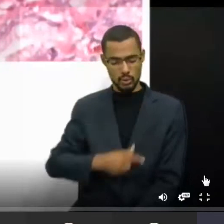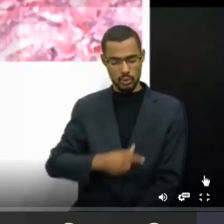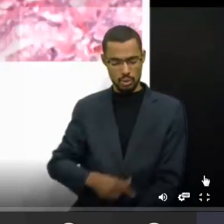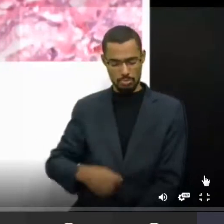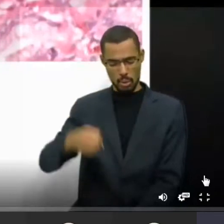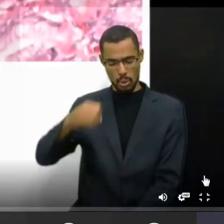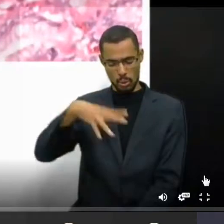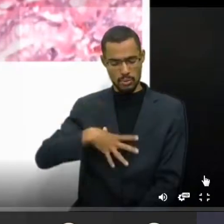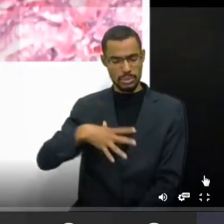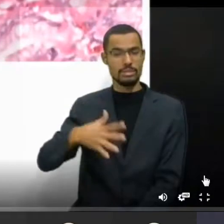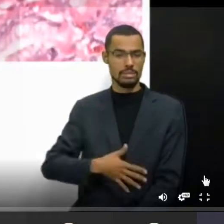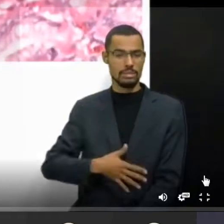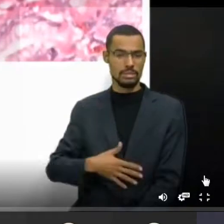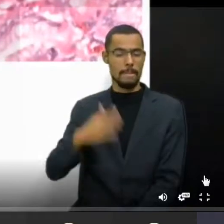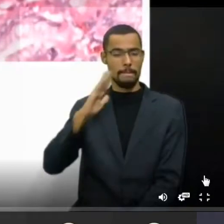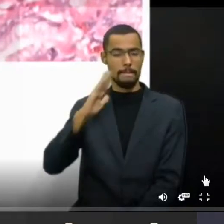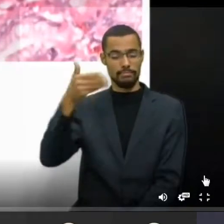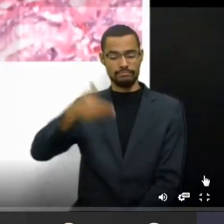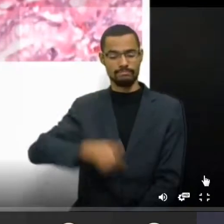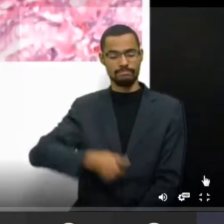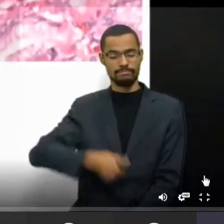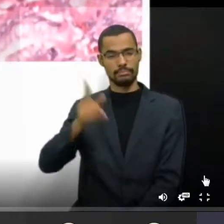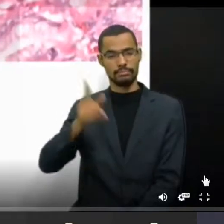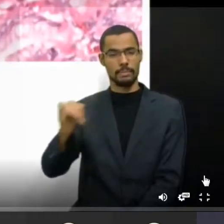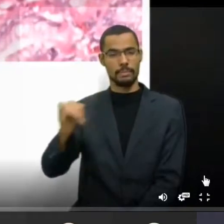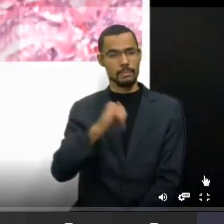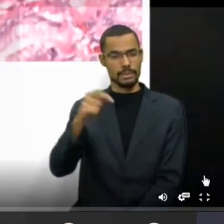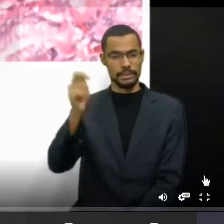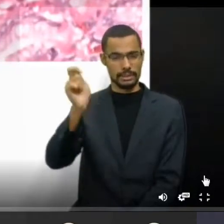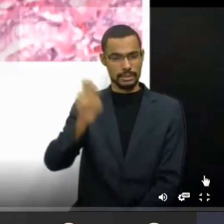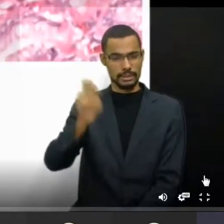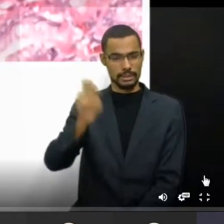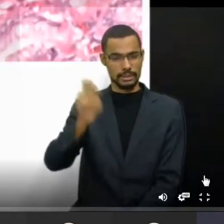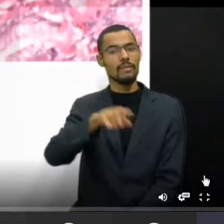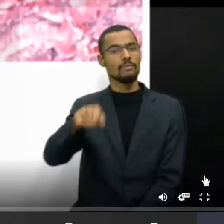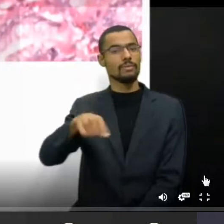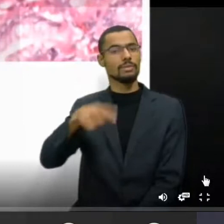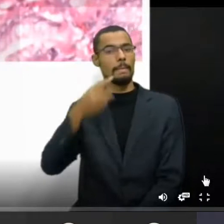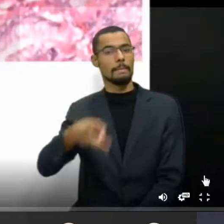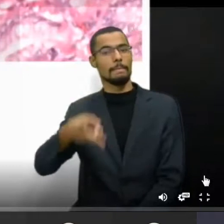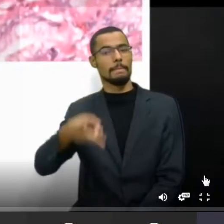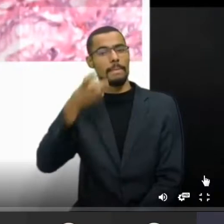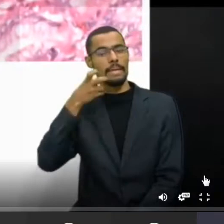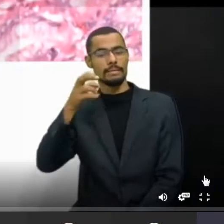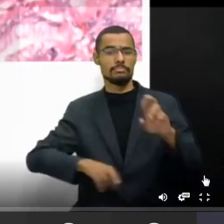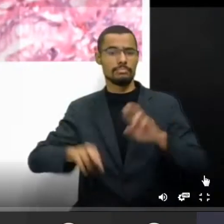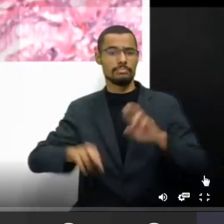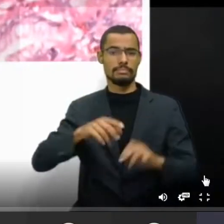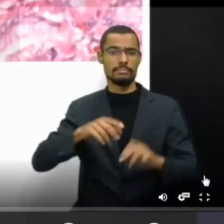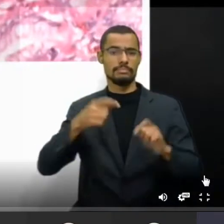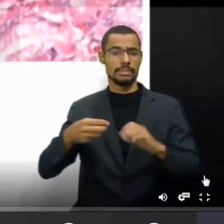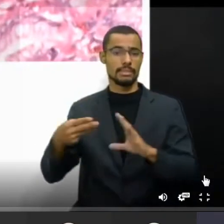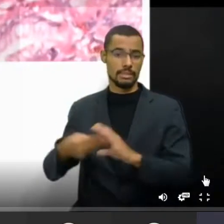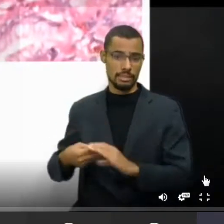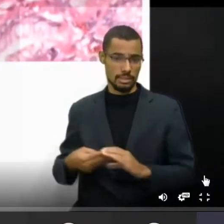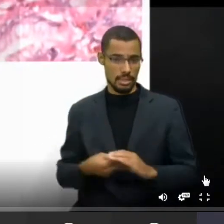né, a parte central, então, desse órgão. E também vocês têm que observar, então, as células que